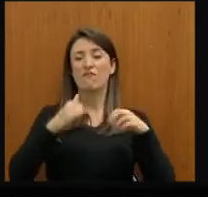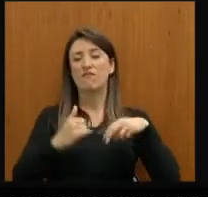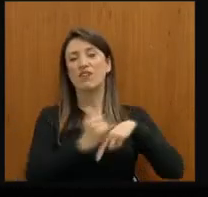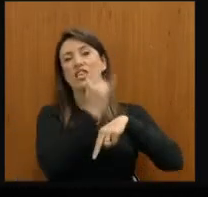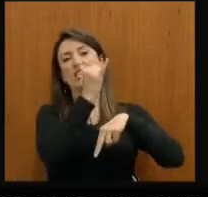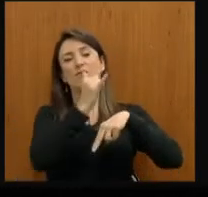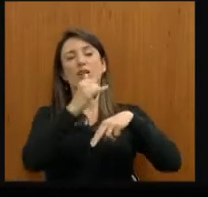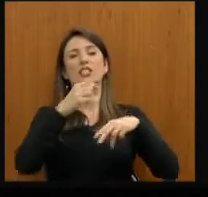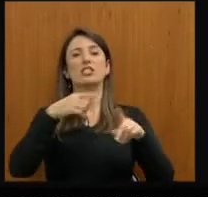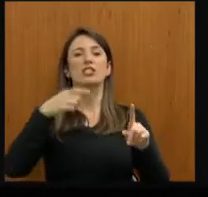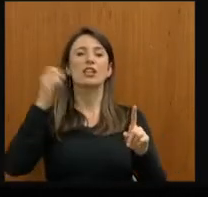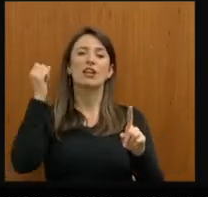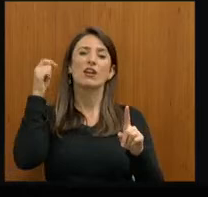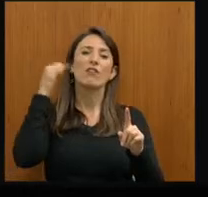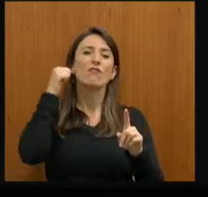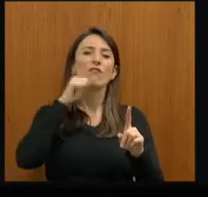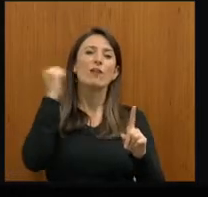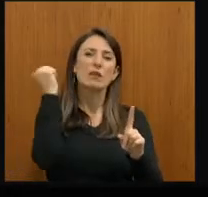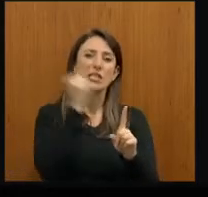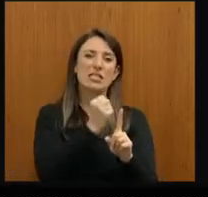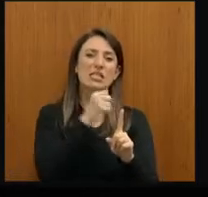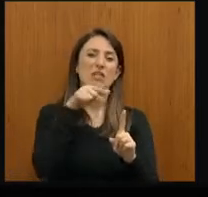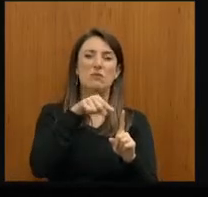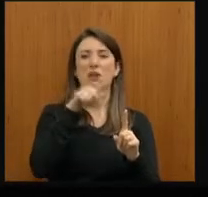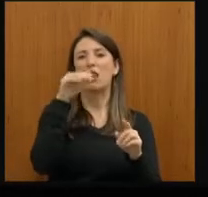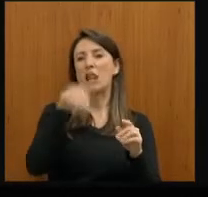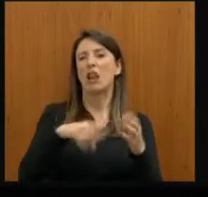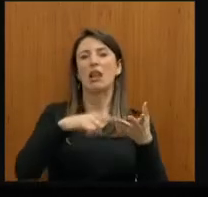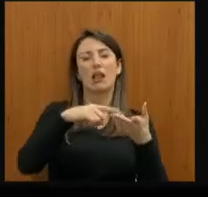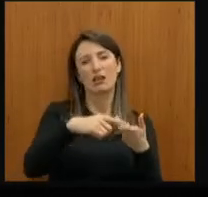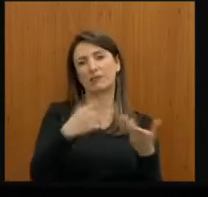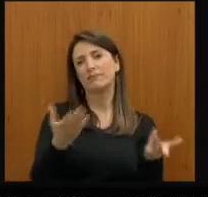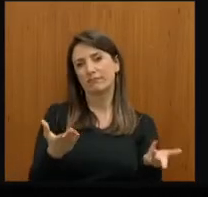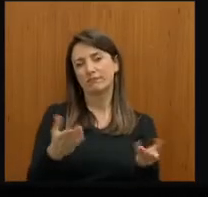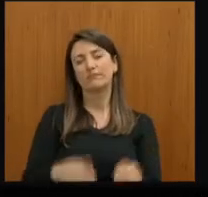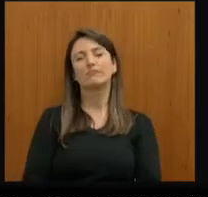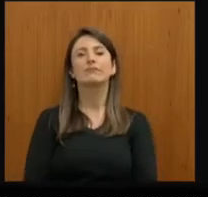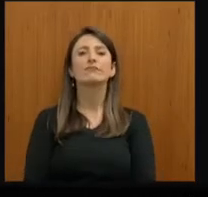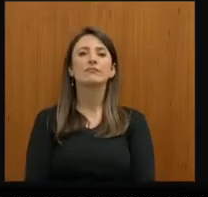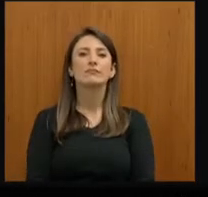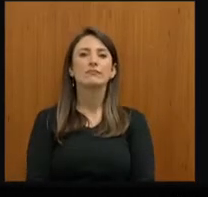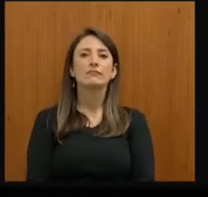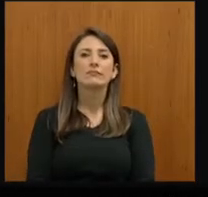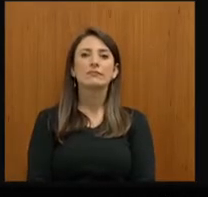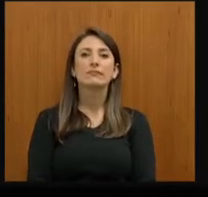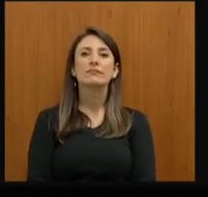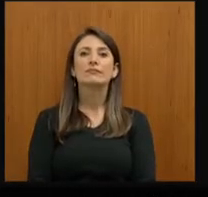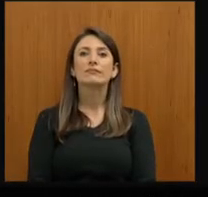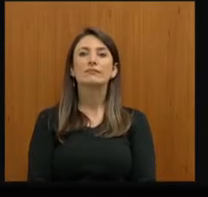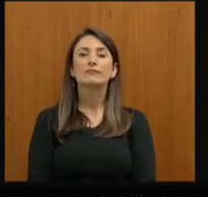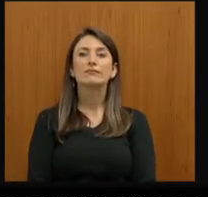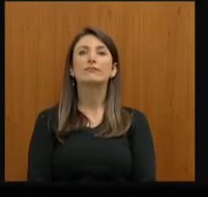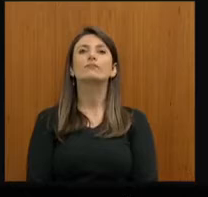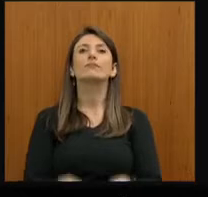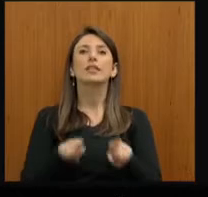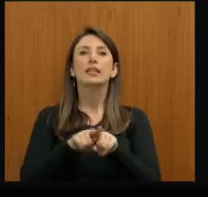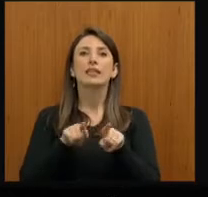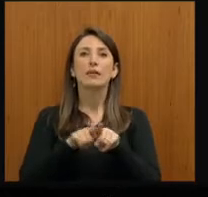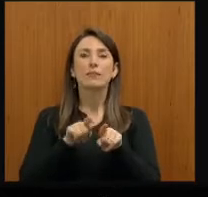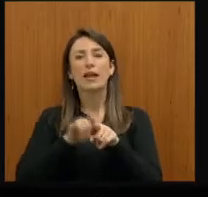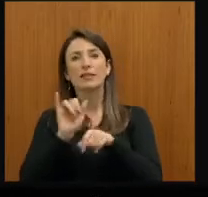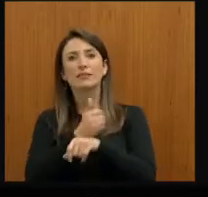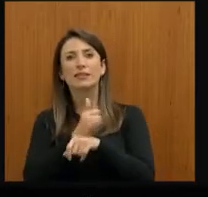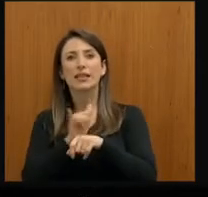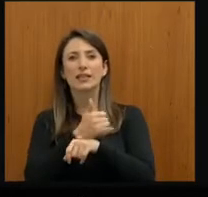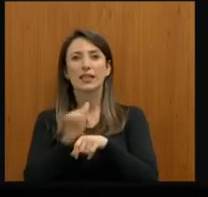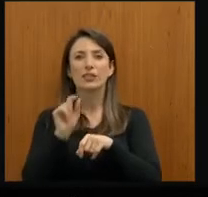constante pode passar o slide para fazer e também a atribuições de estratégicas tenho